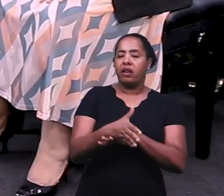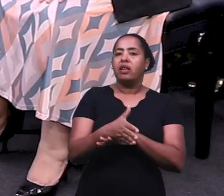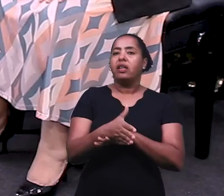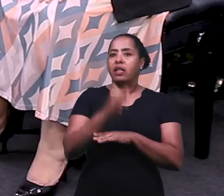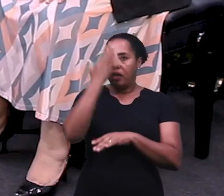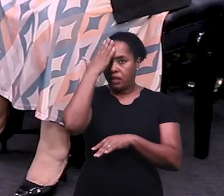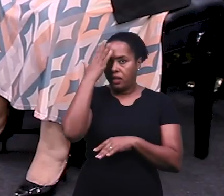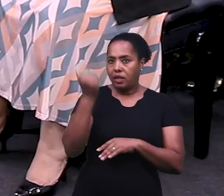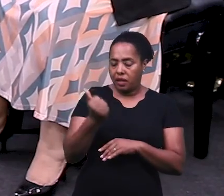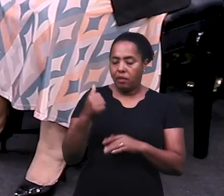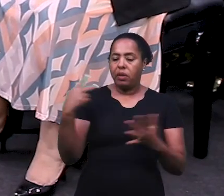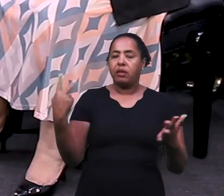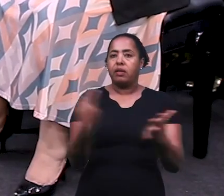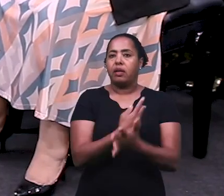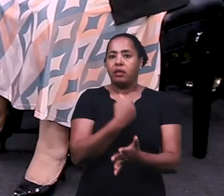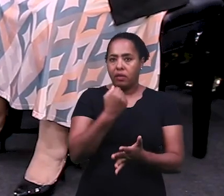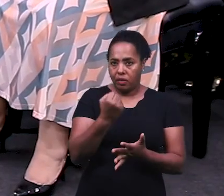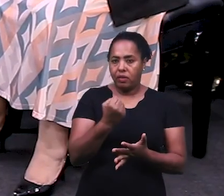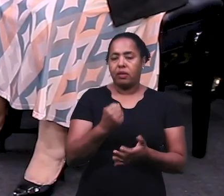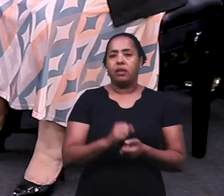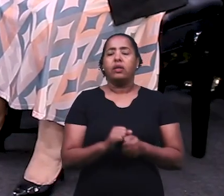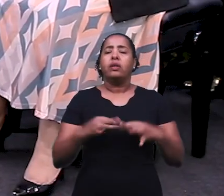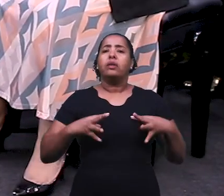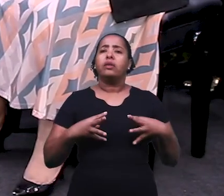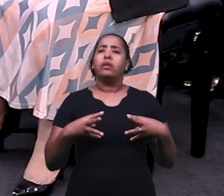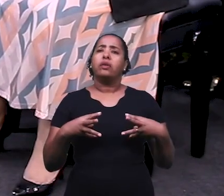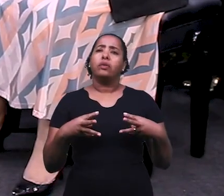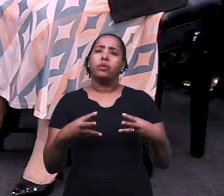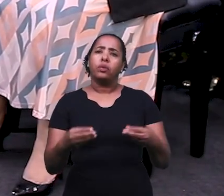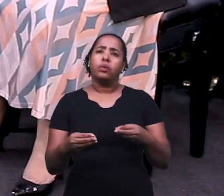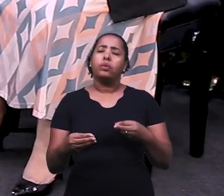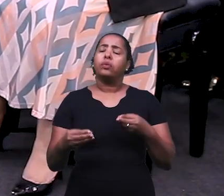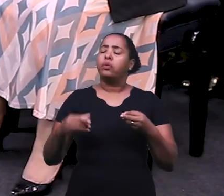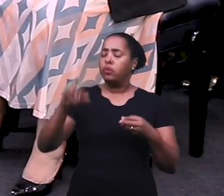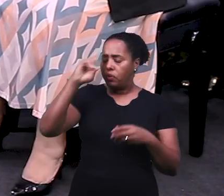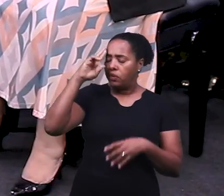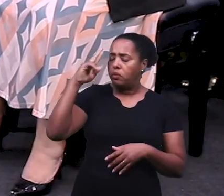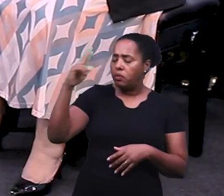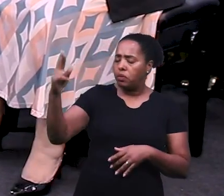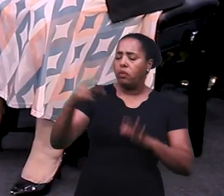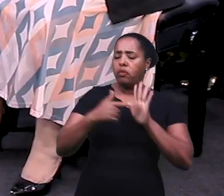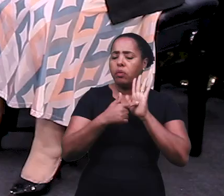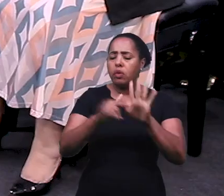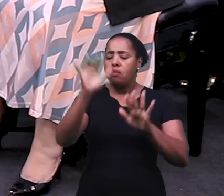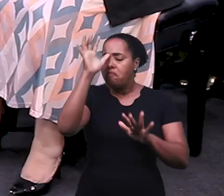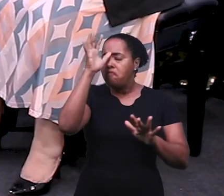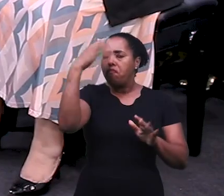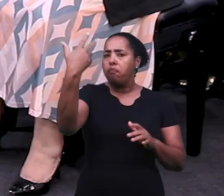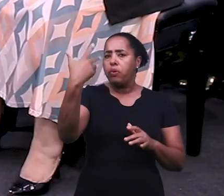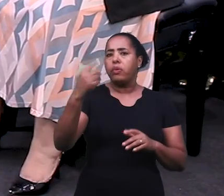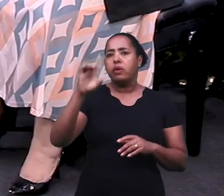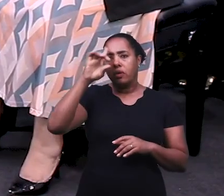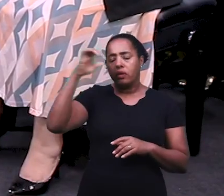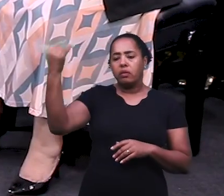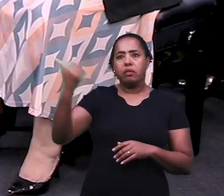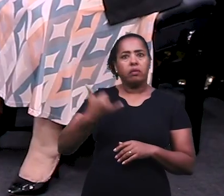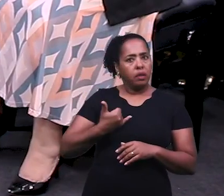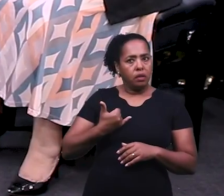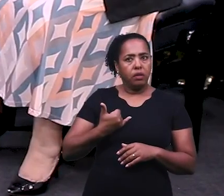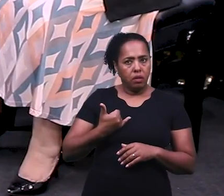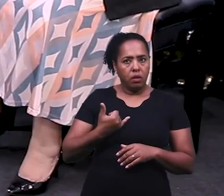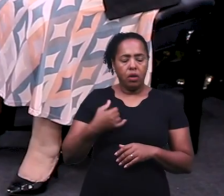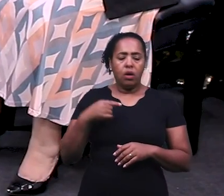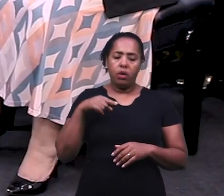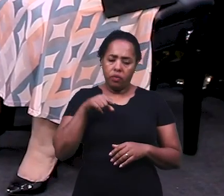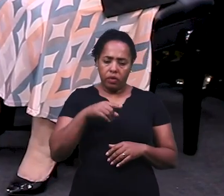é morto. Então eu já entrei no hospital sabendo do que aconteceria, sabe? Em tudo o Senhor foi falando, foi dando